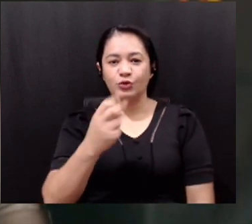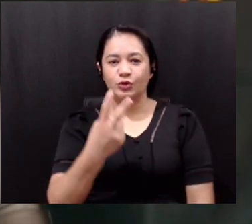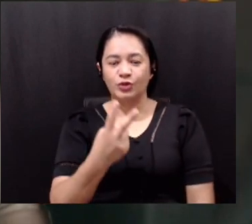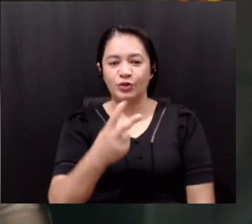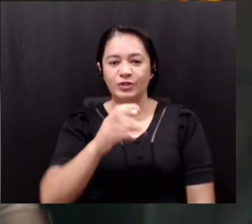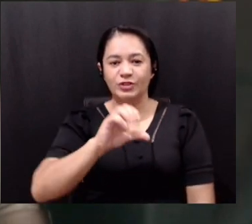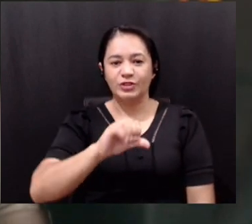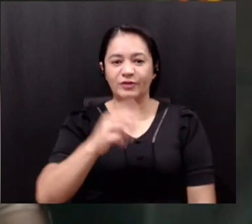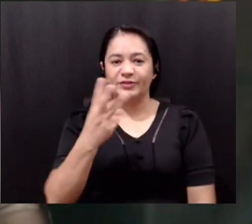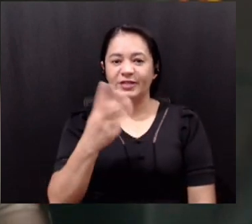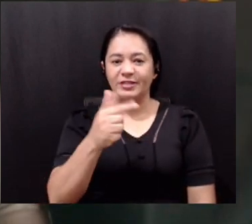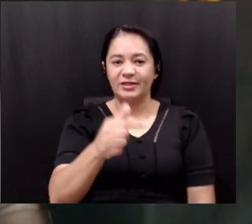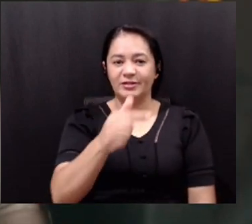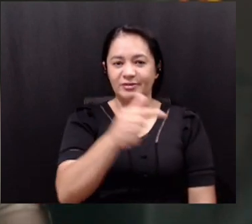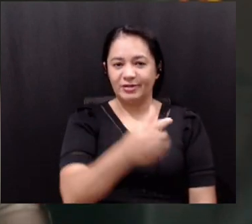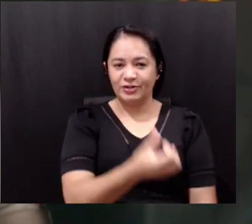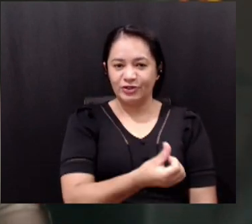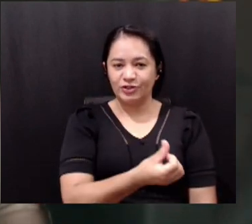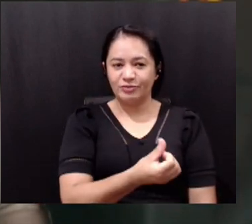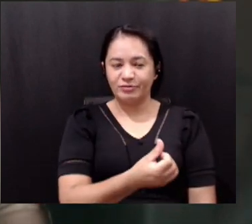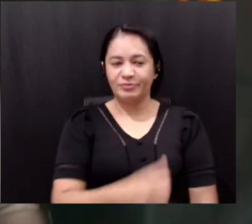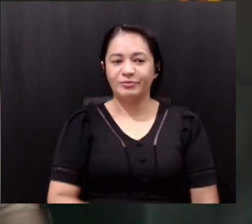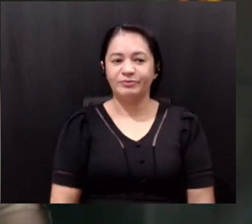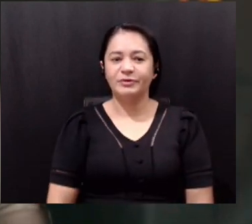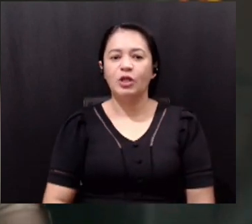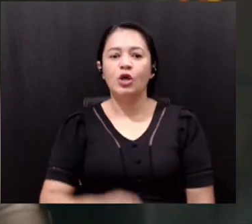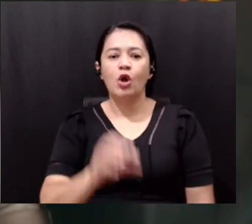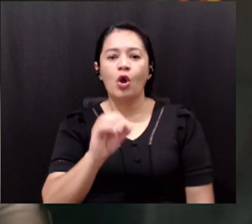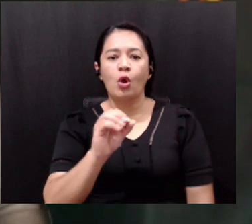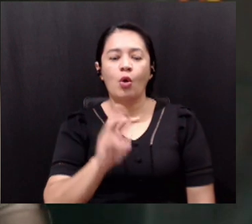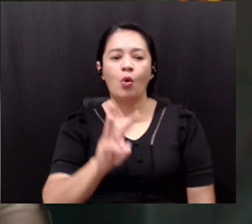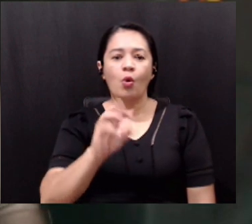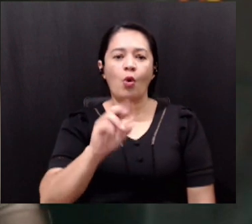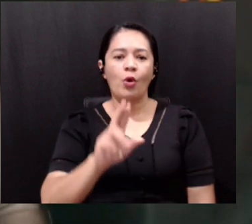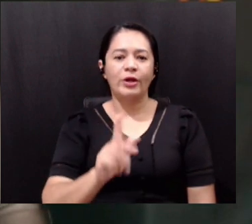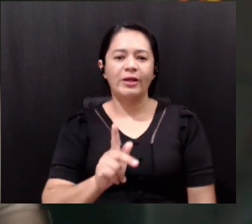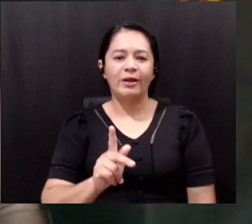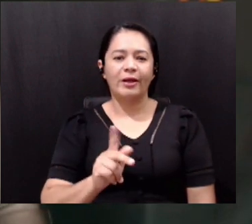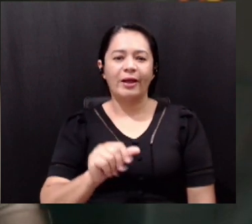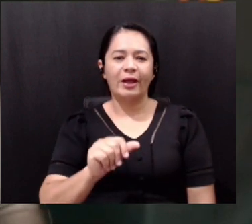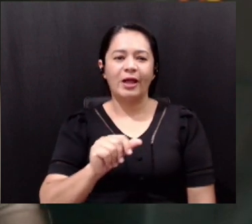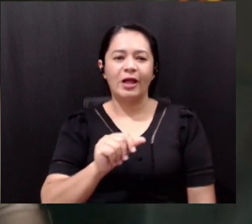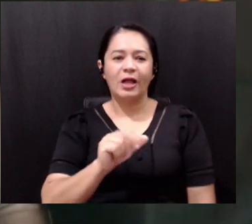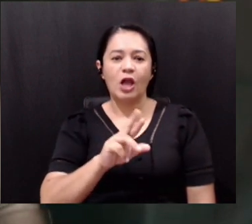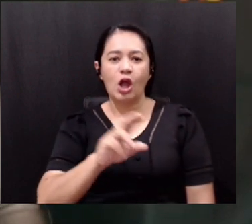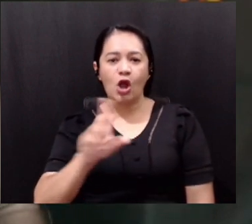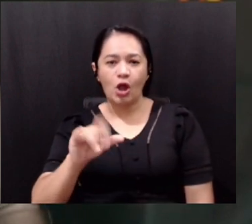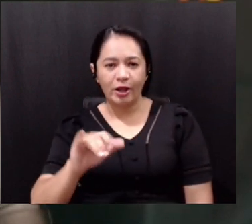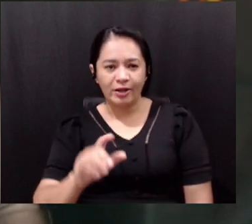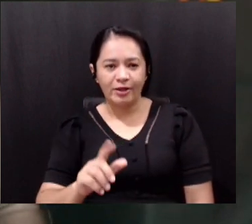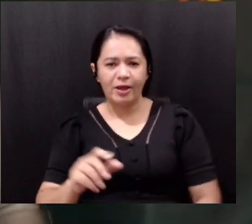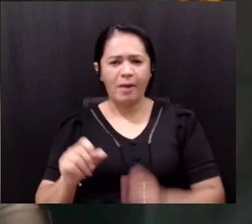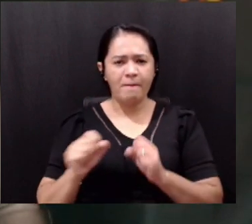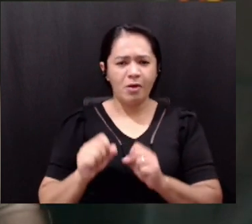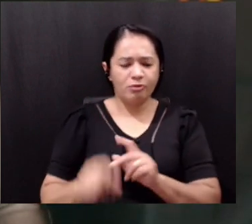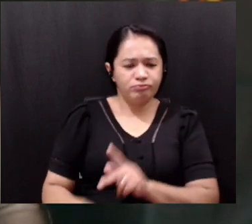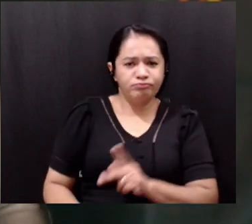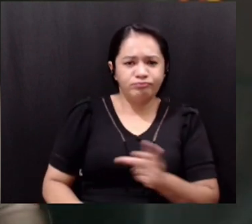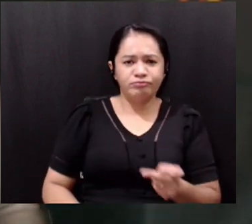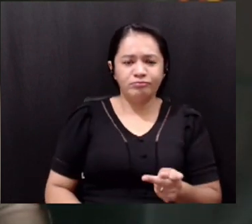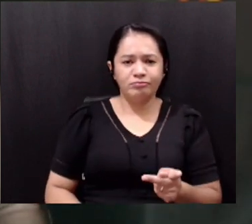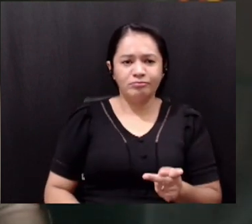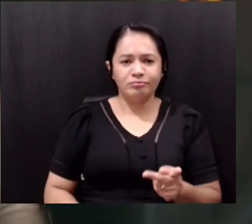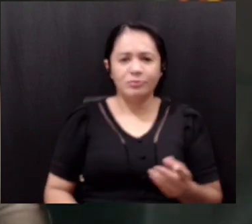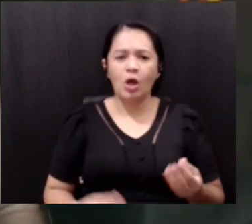19978293776. Ser workaholic pode levar ao burnout? O que a legislação diz sobre esses